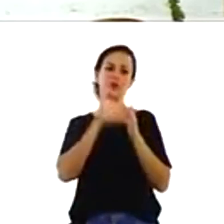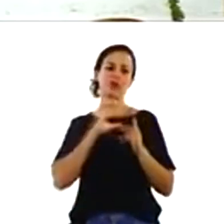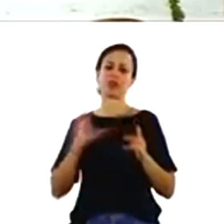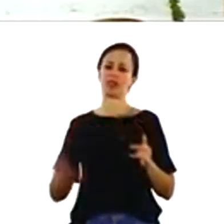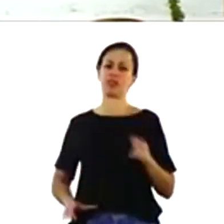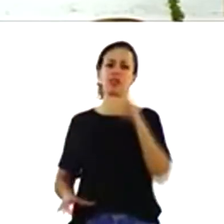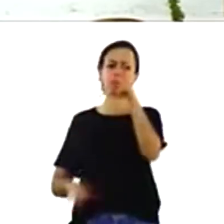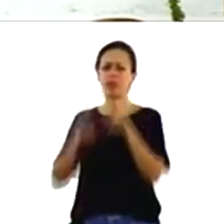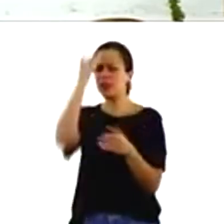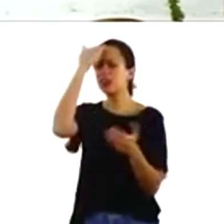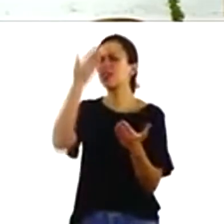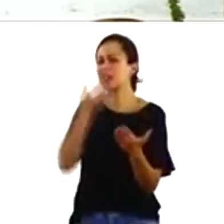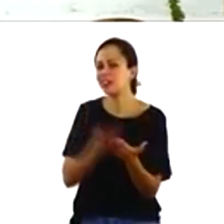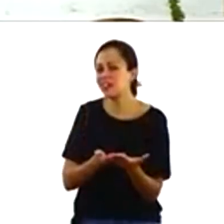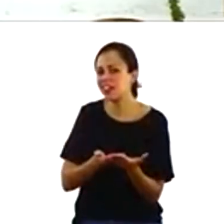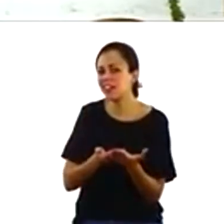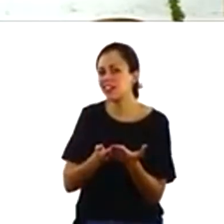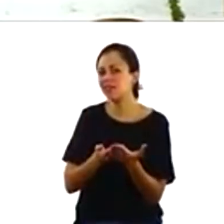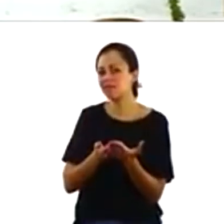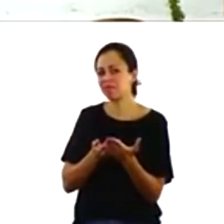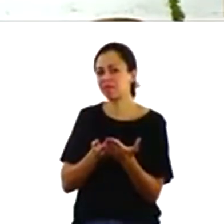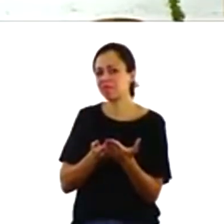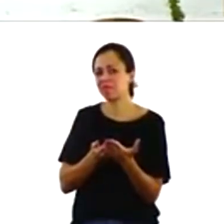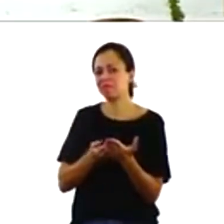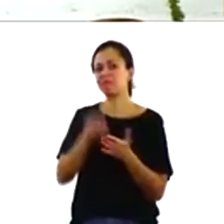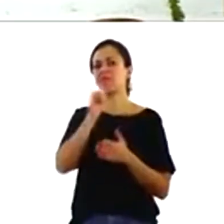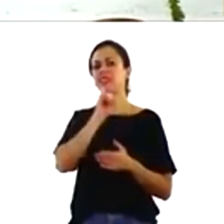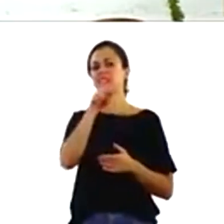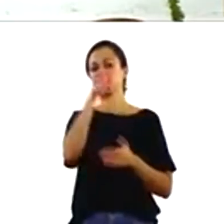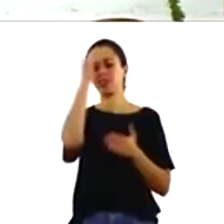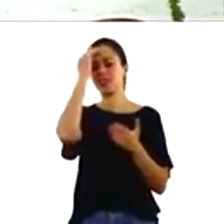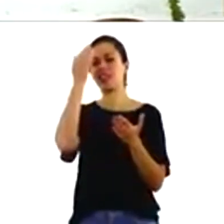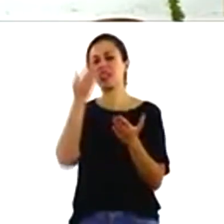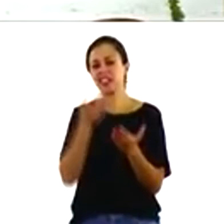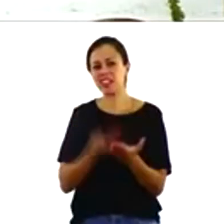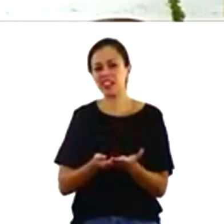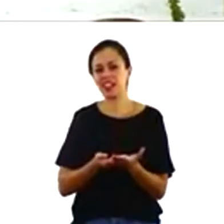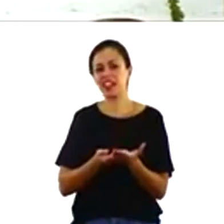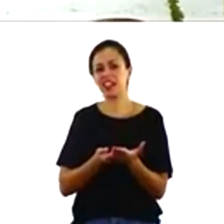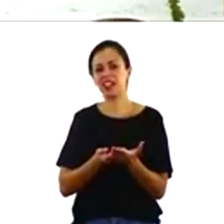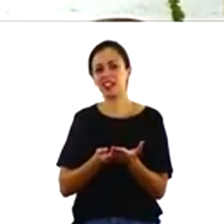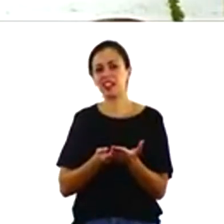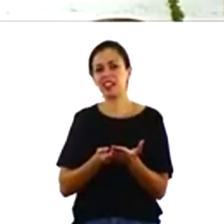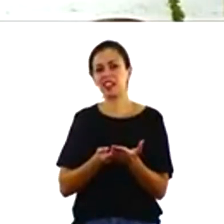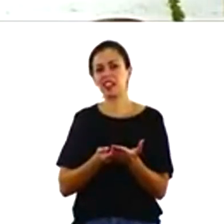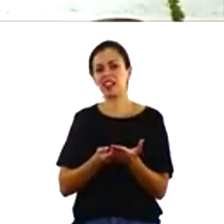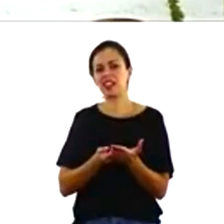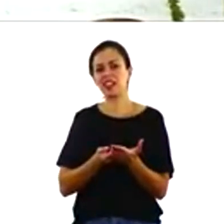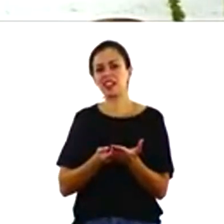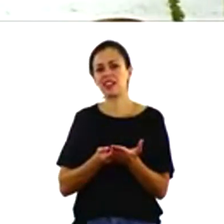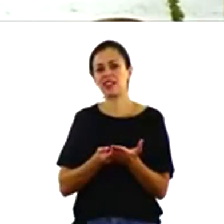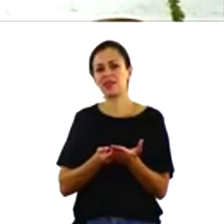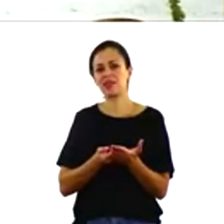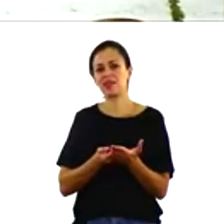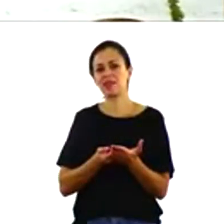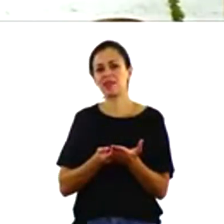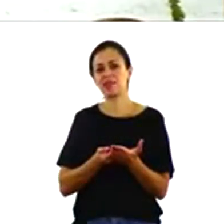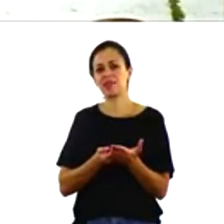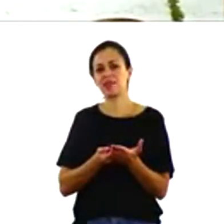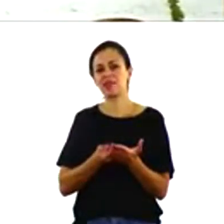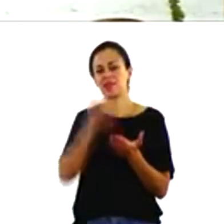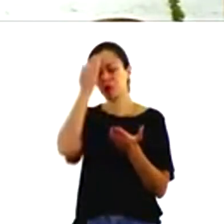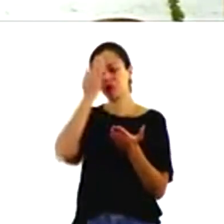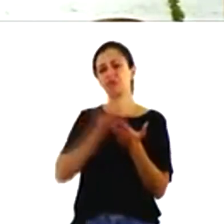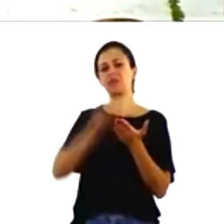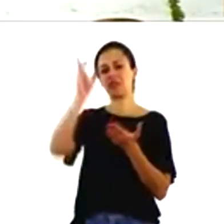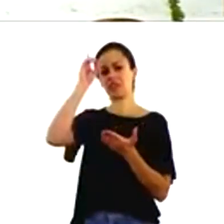Você crê, querido? Se você crê, nós estamos diante de um problema gravíssimo no Brasil. Mas o